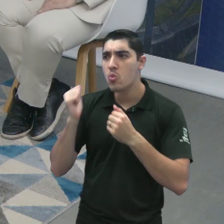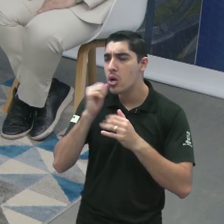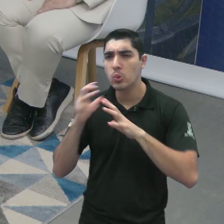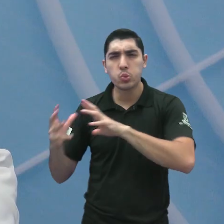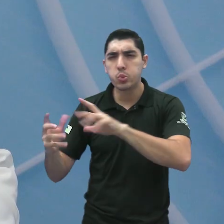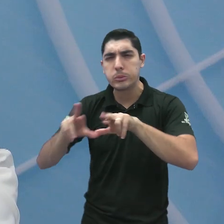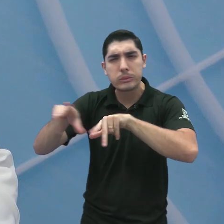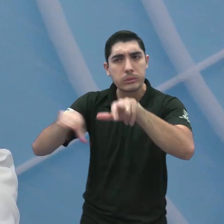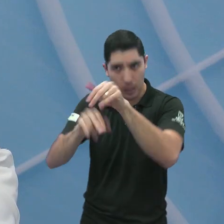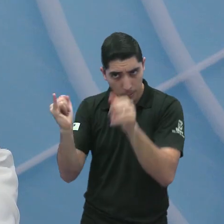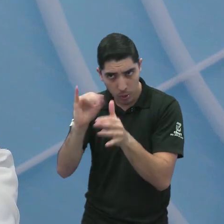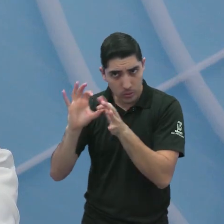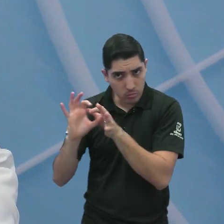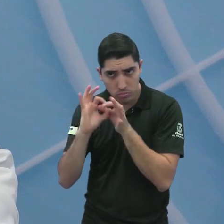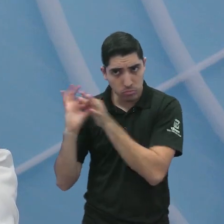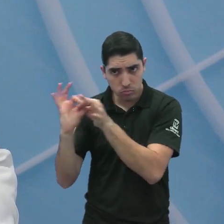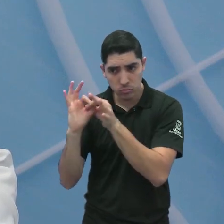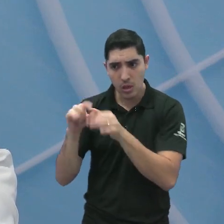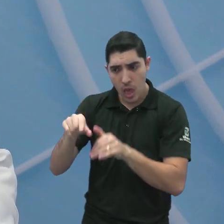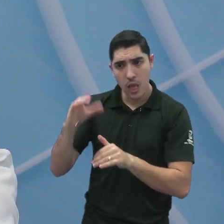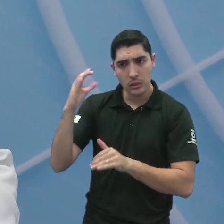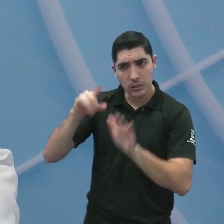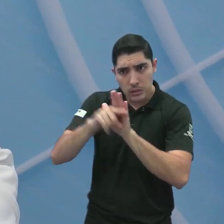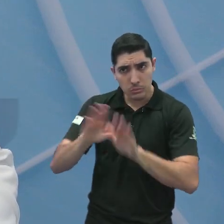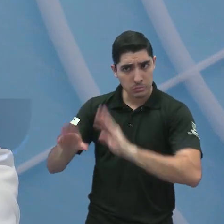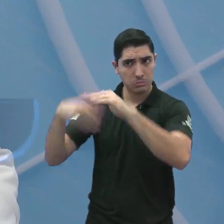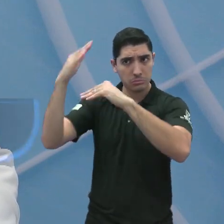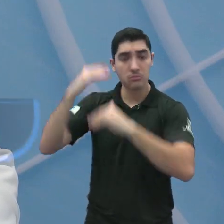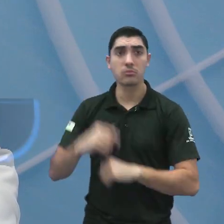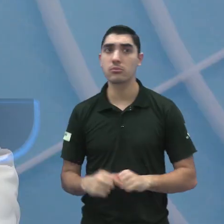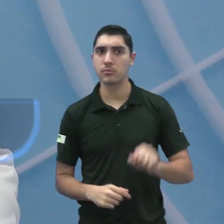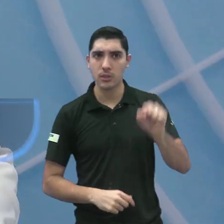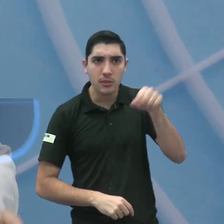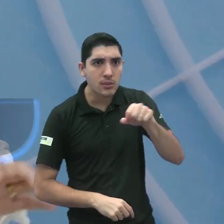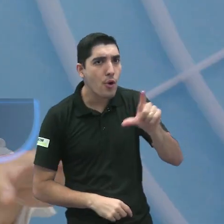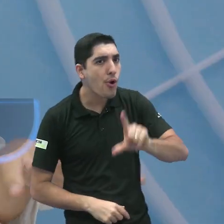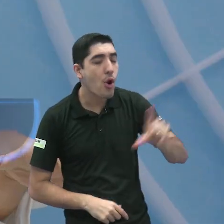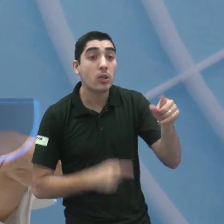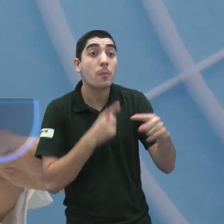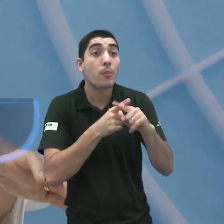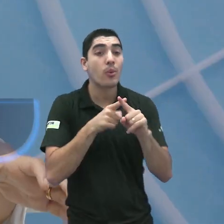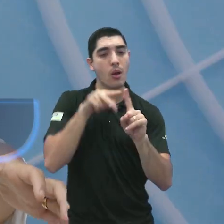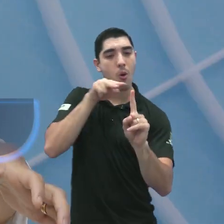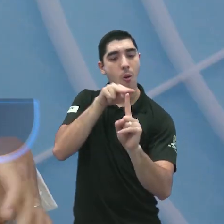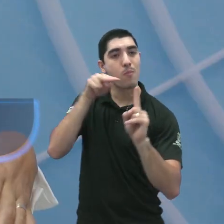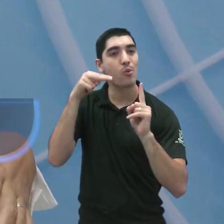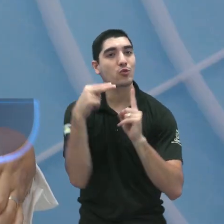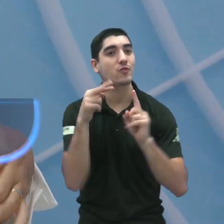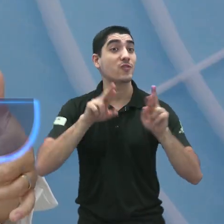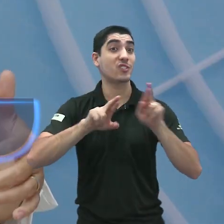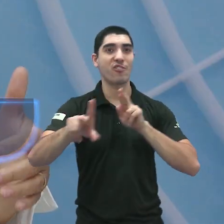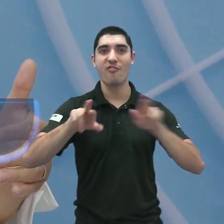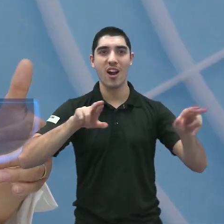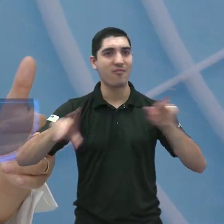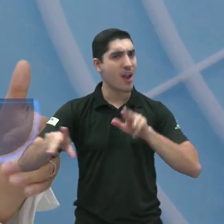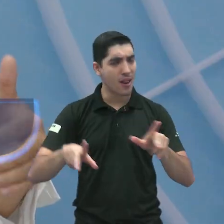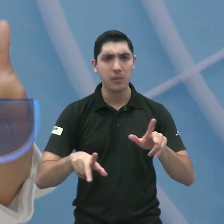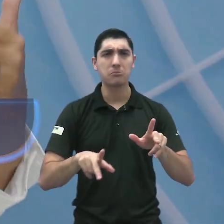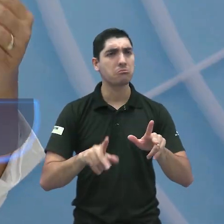Com certeza. Quando a gente tem outras visões diferentes, tanto de questão